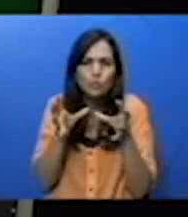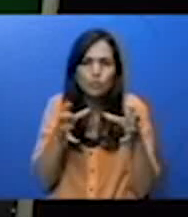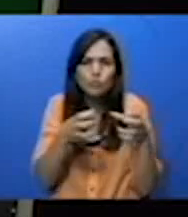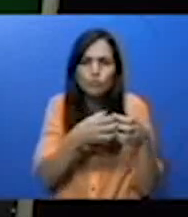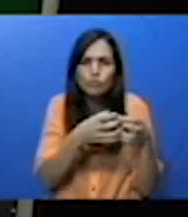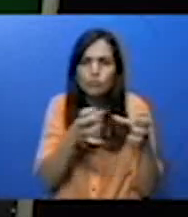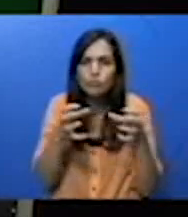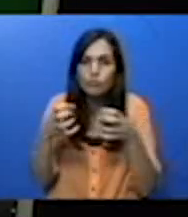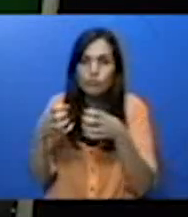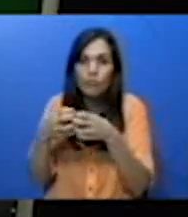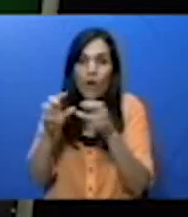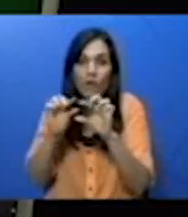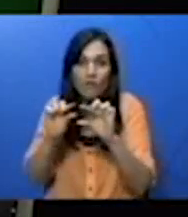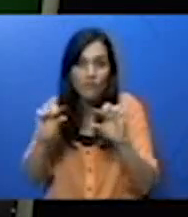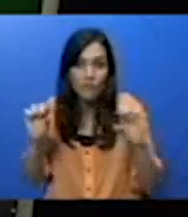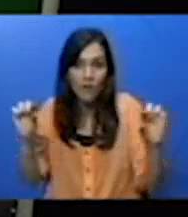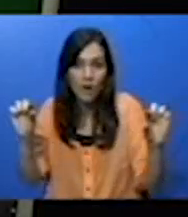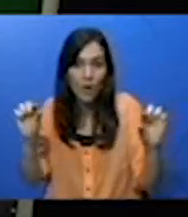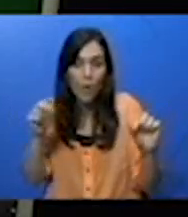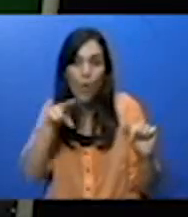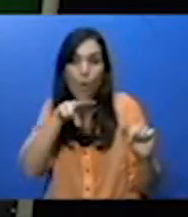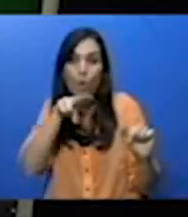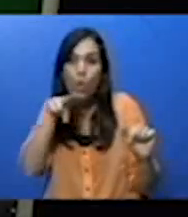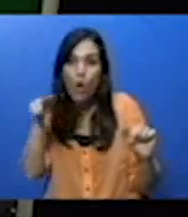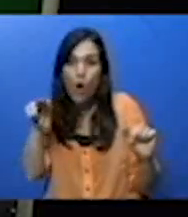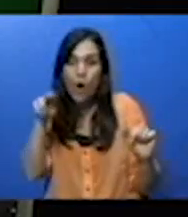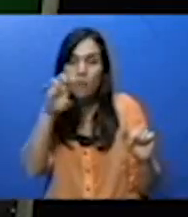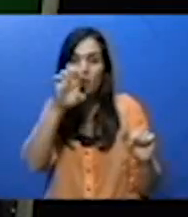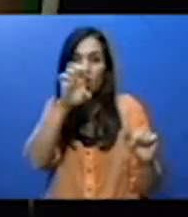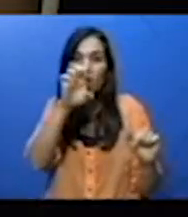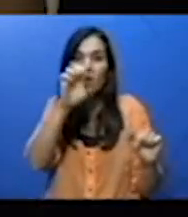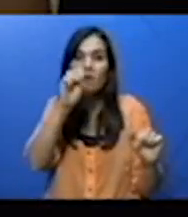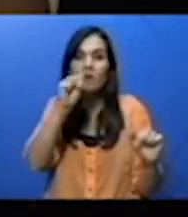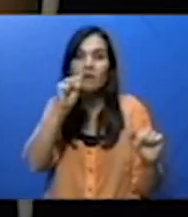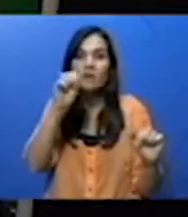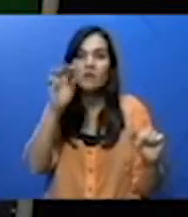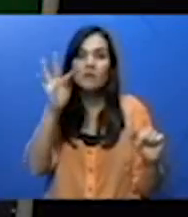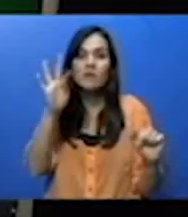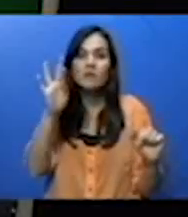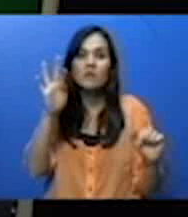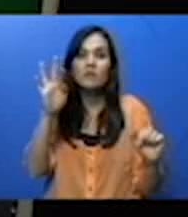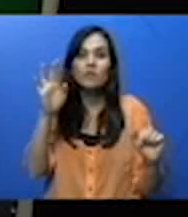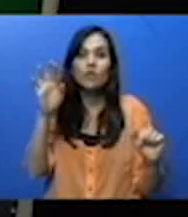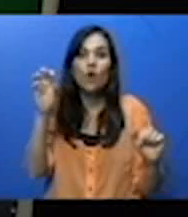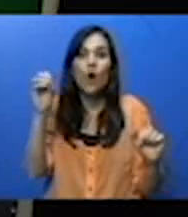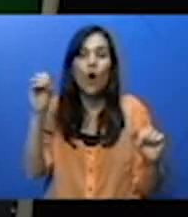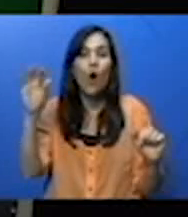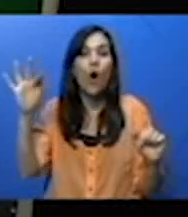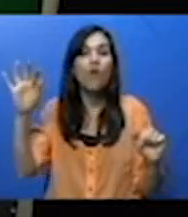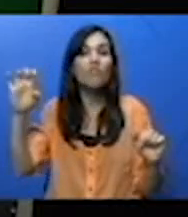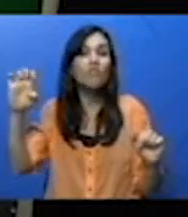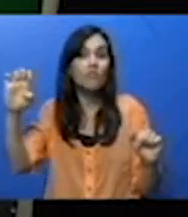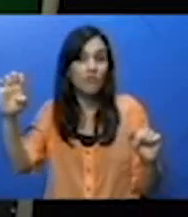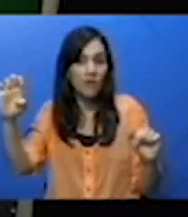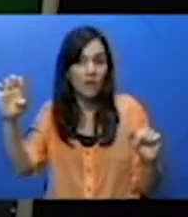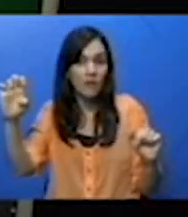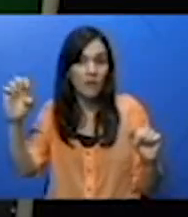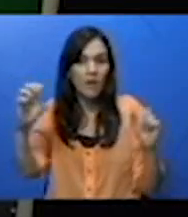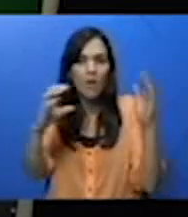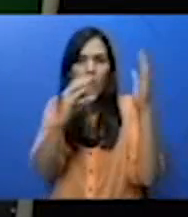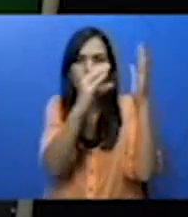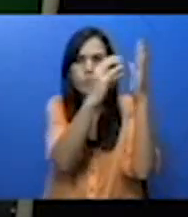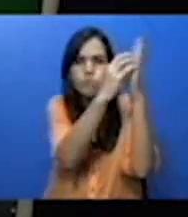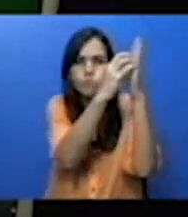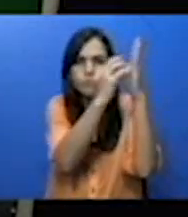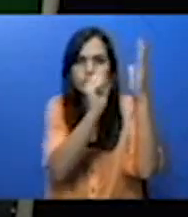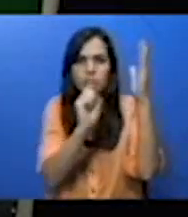versos, nós chamamos de estrofe, tá? E se vocês forem contar aí na apostila de